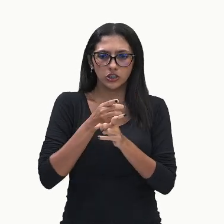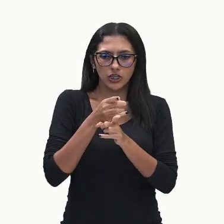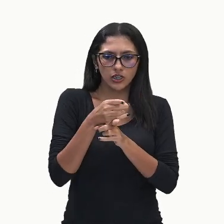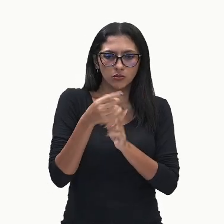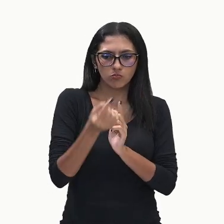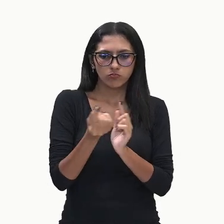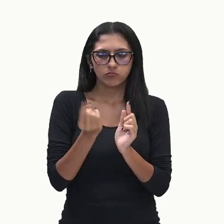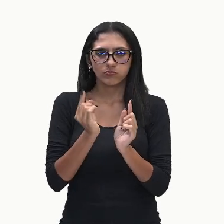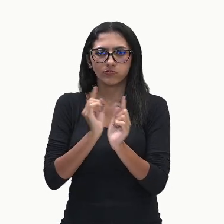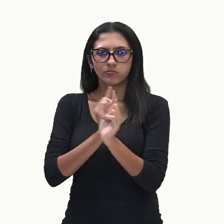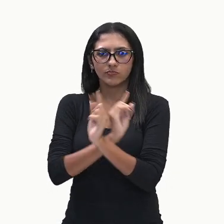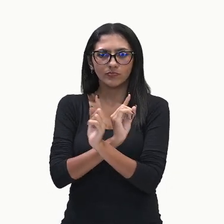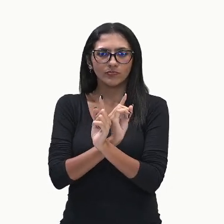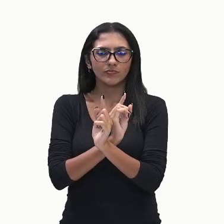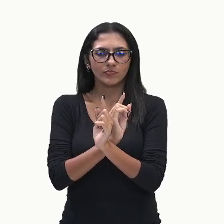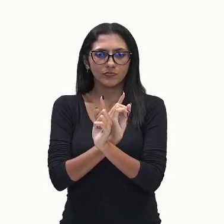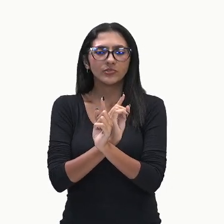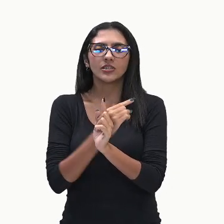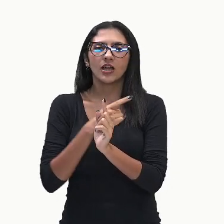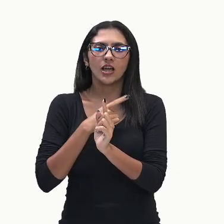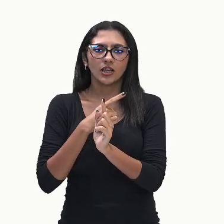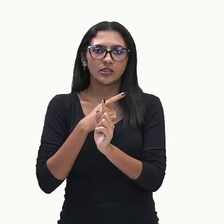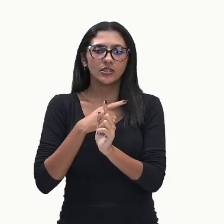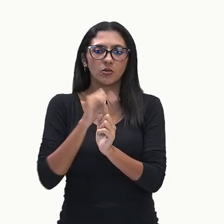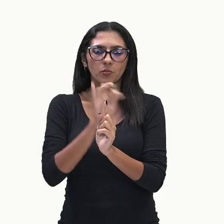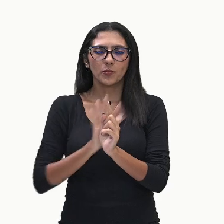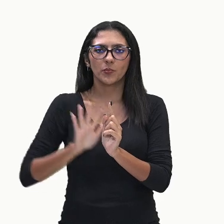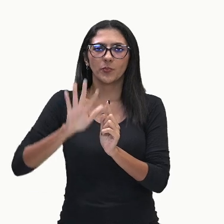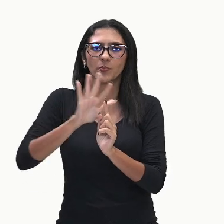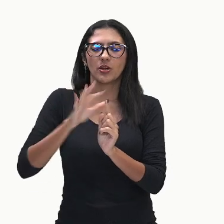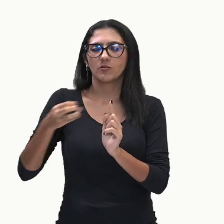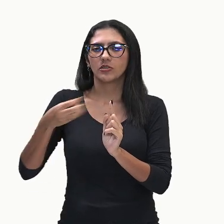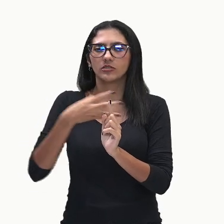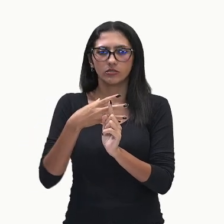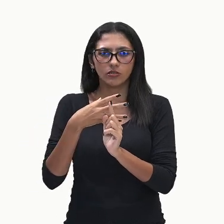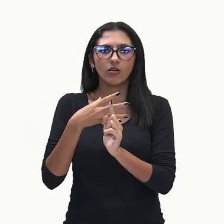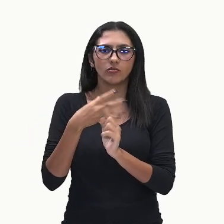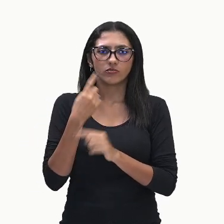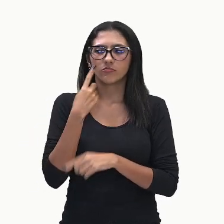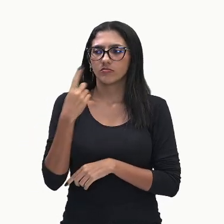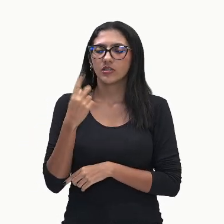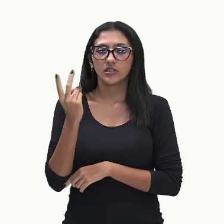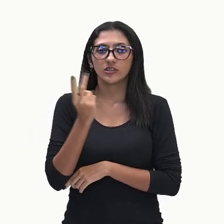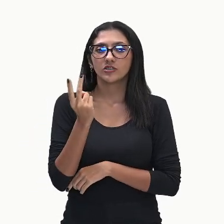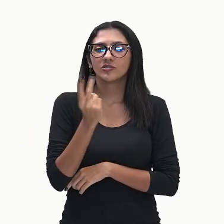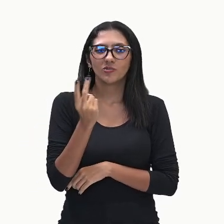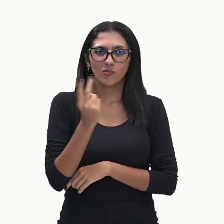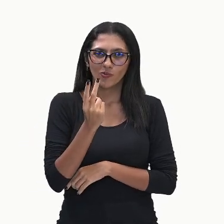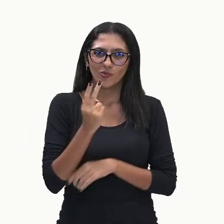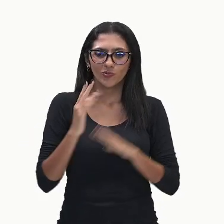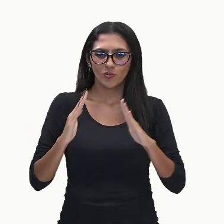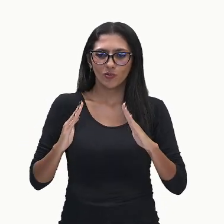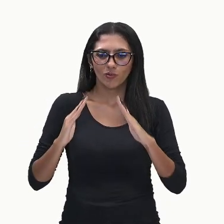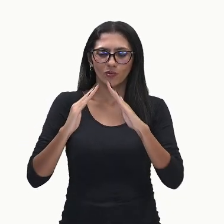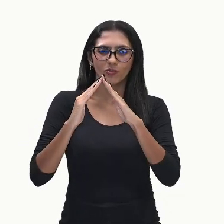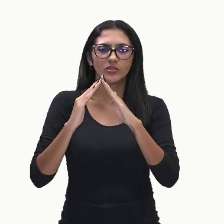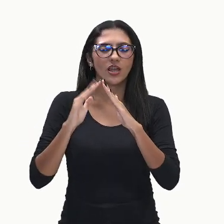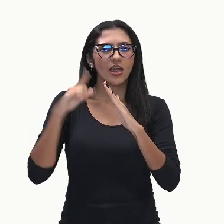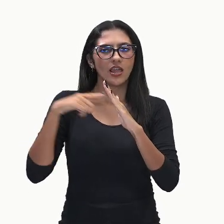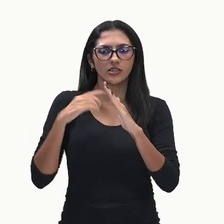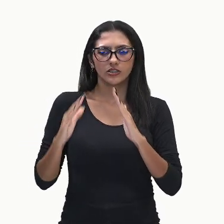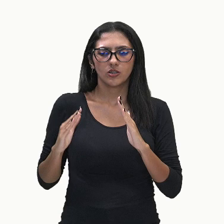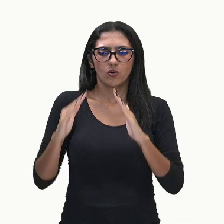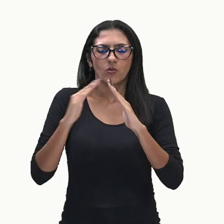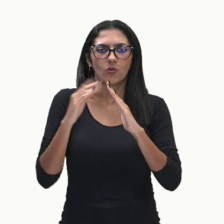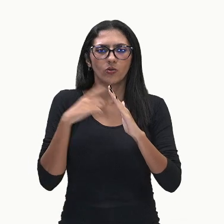automaticamente você vai ter aí a formação do nosso cone. E esse cone, ele possui alguns